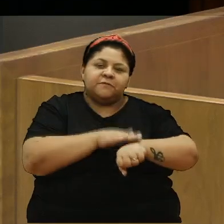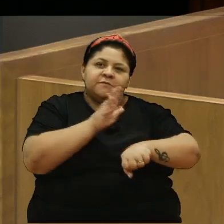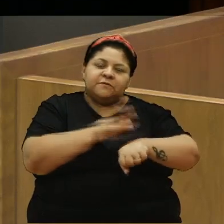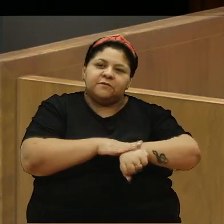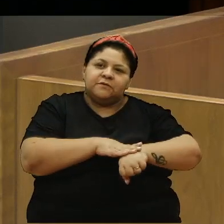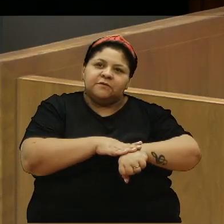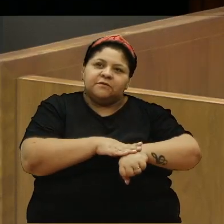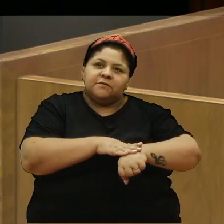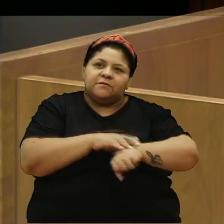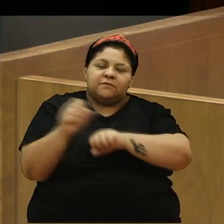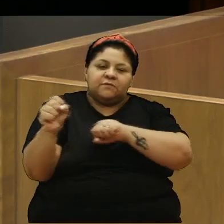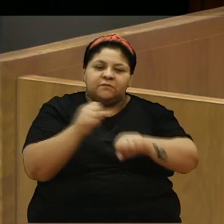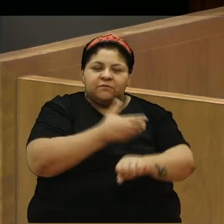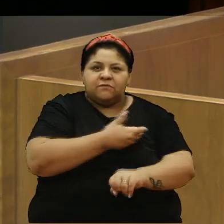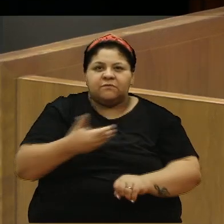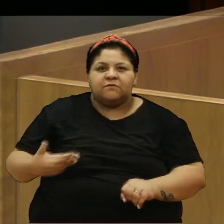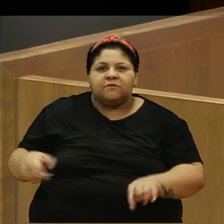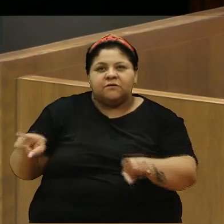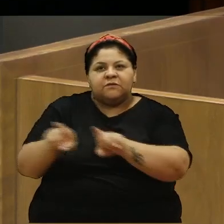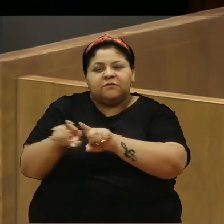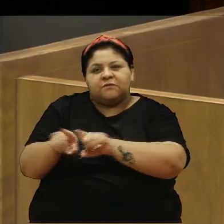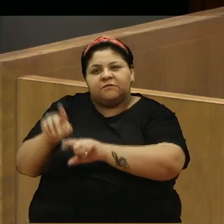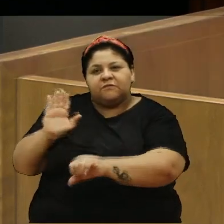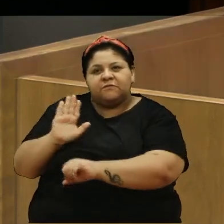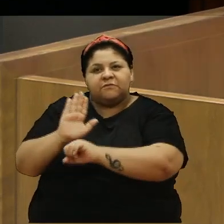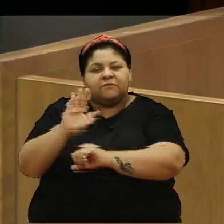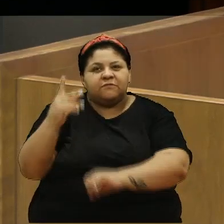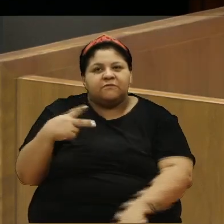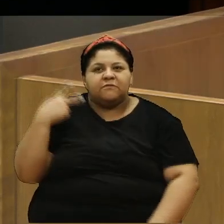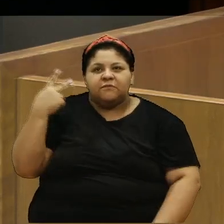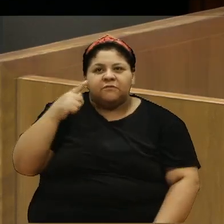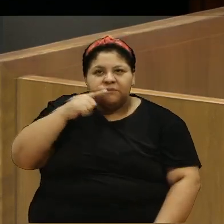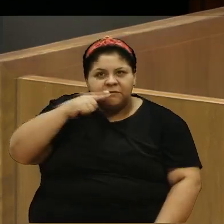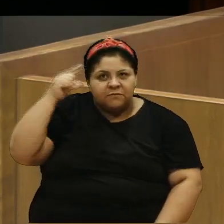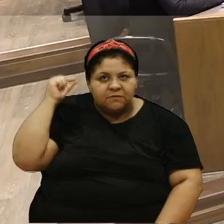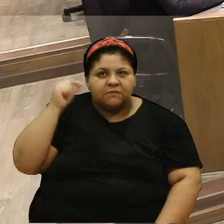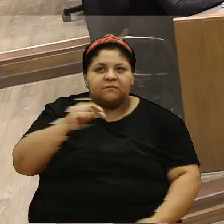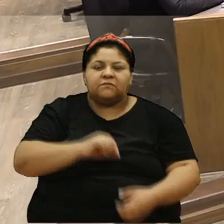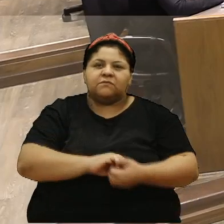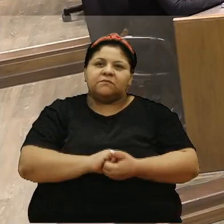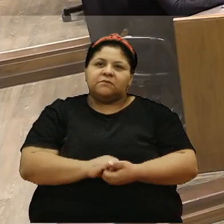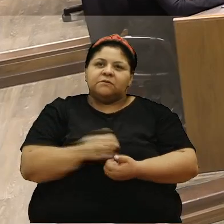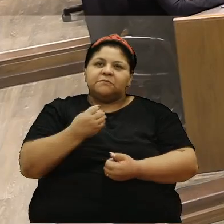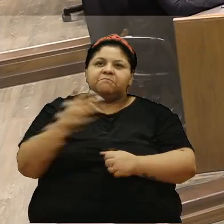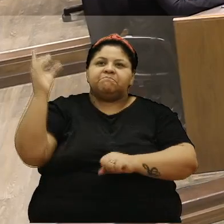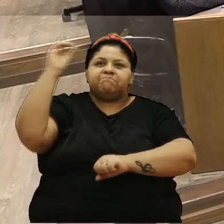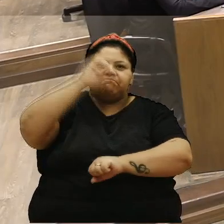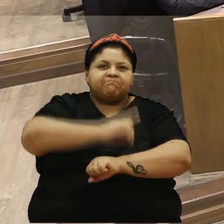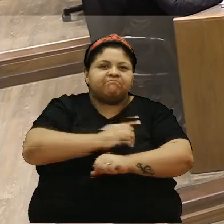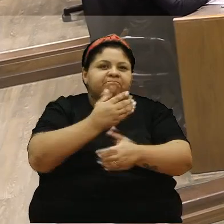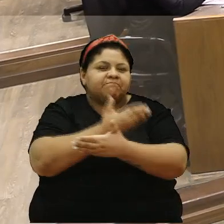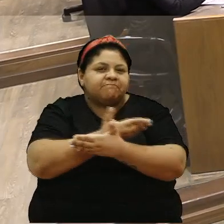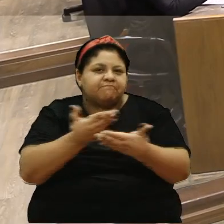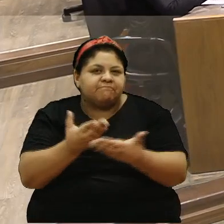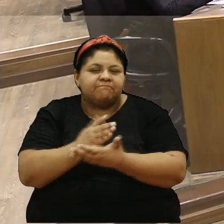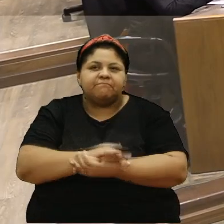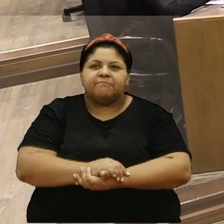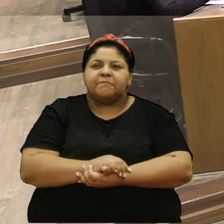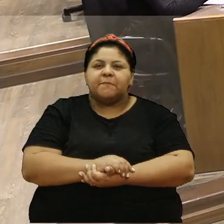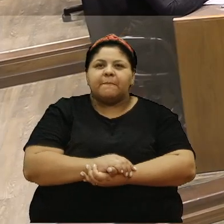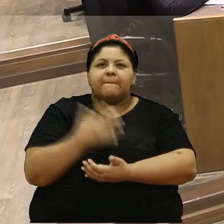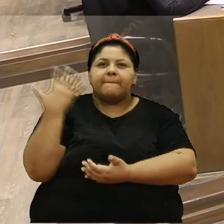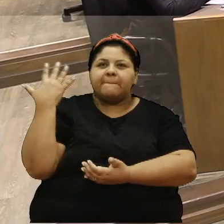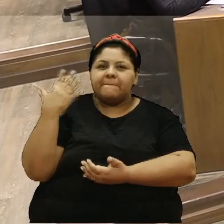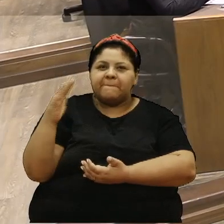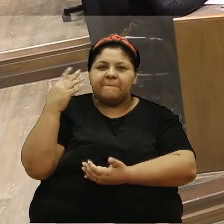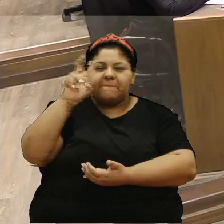de o poder público também auxiliar. Vereador Aldonei. Bom dia, colega Sandra. Parabéns